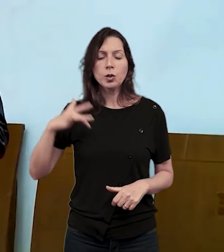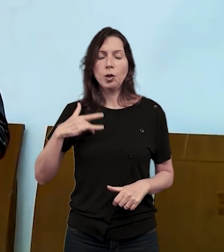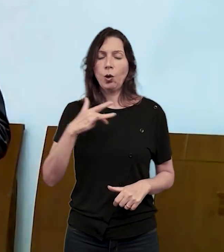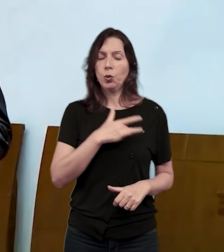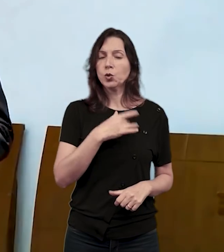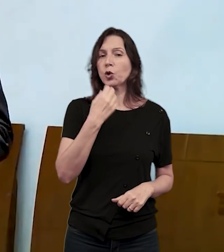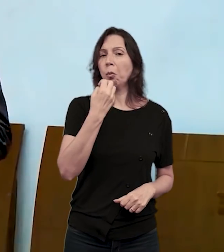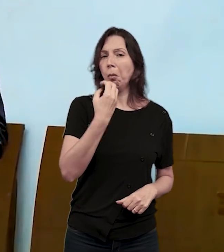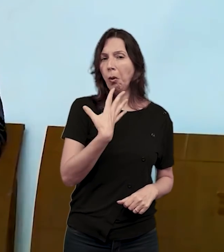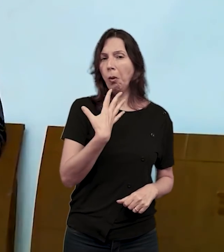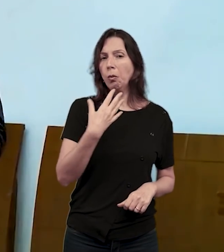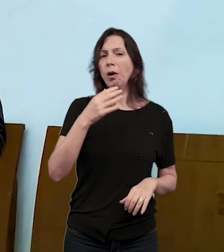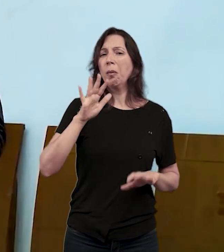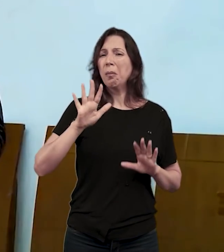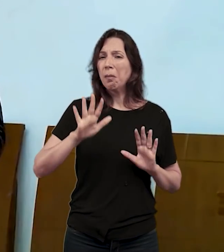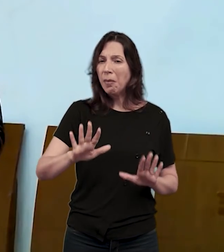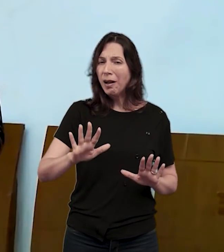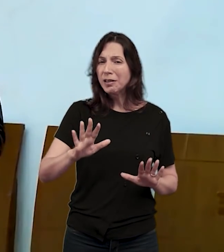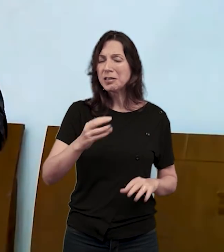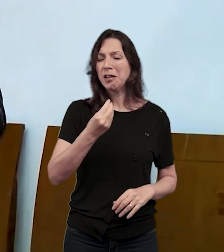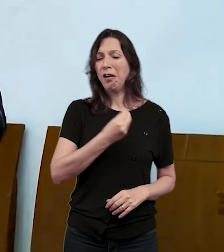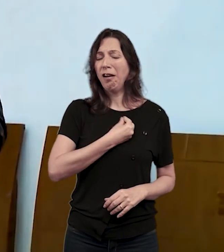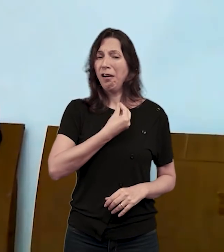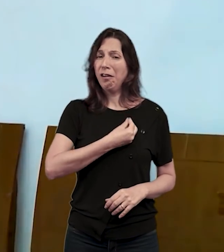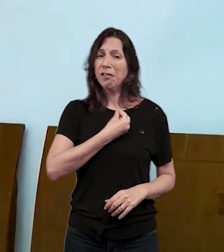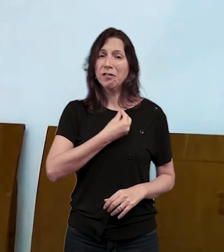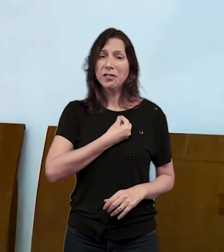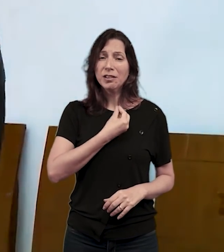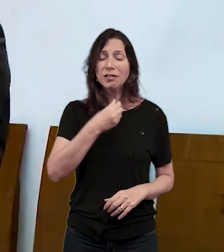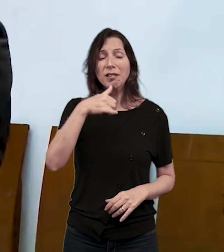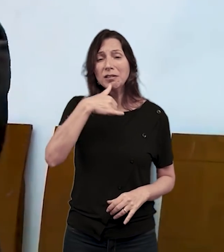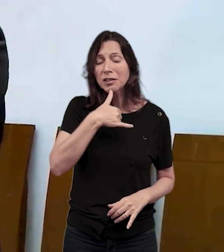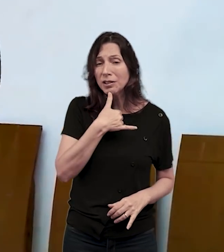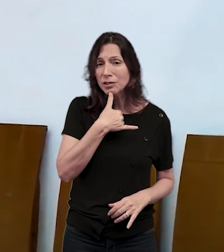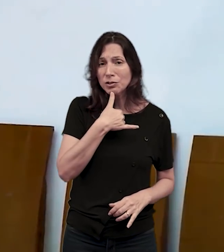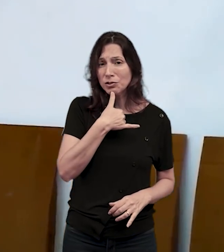dando tiro na cabeça, cheio de saúde?